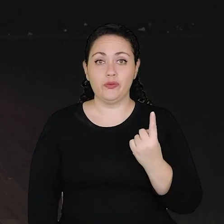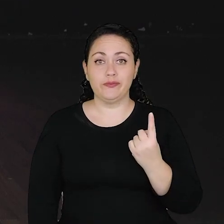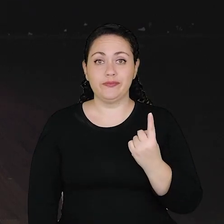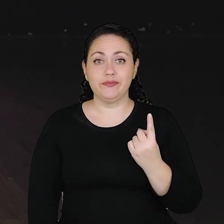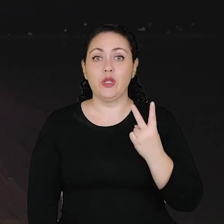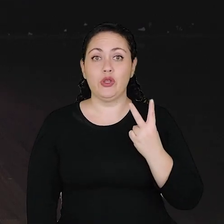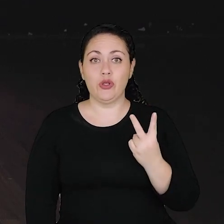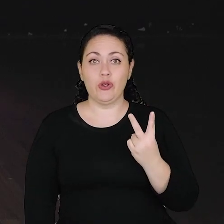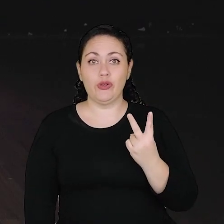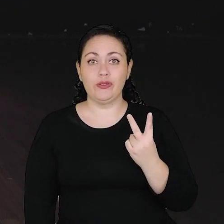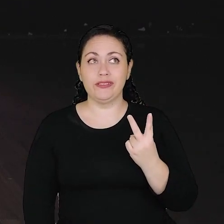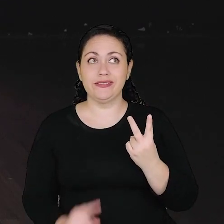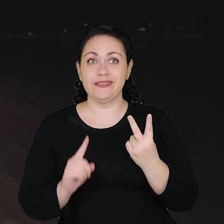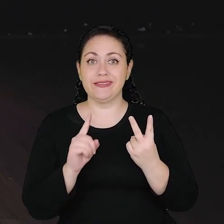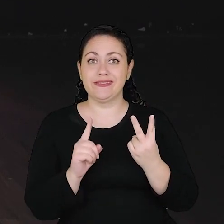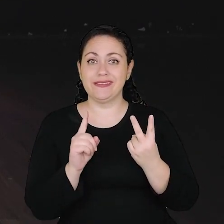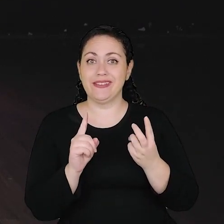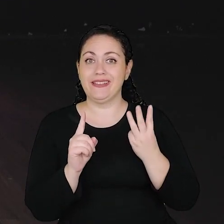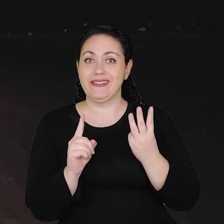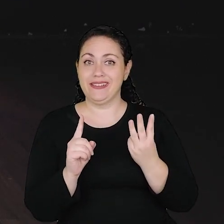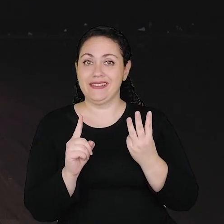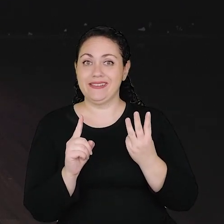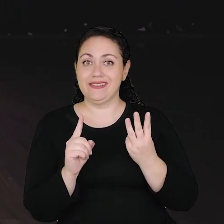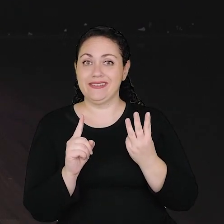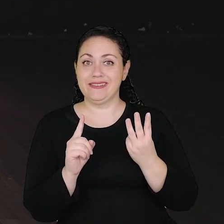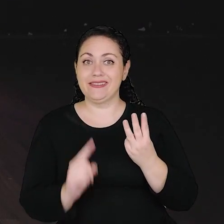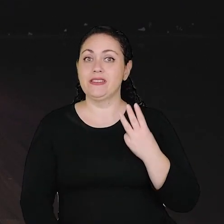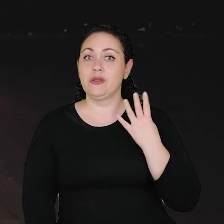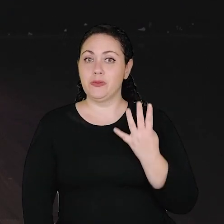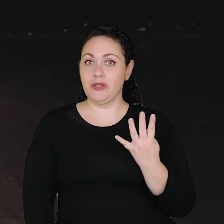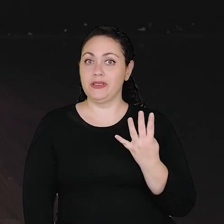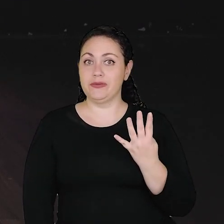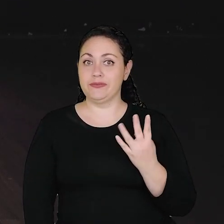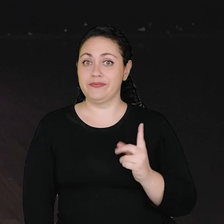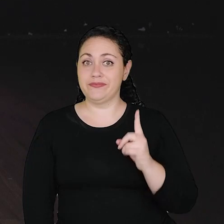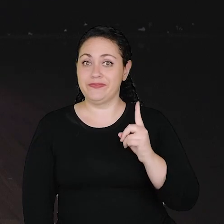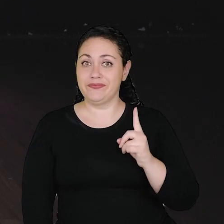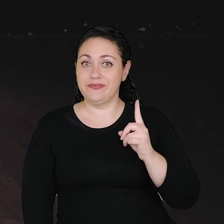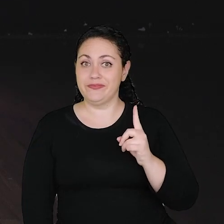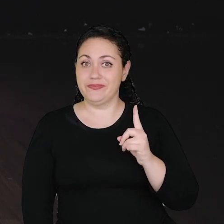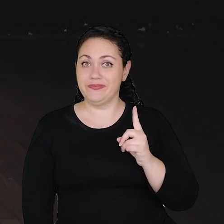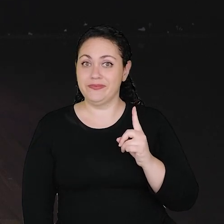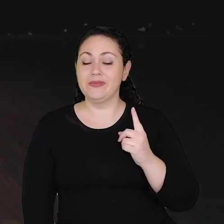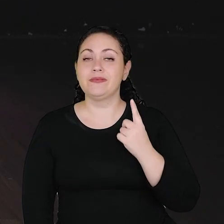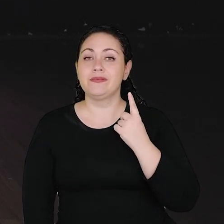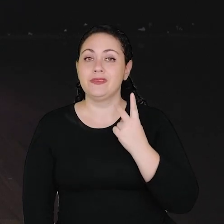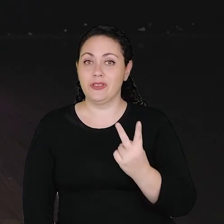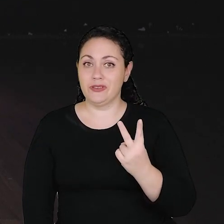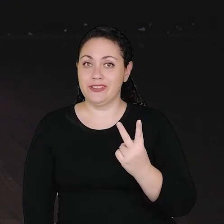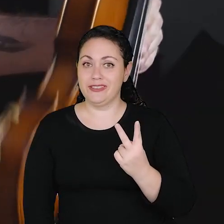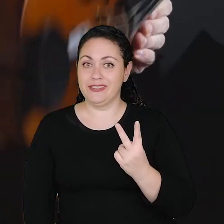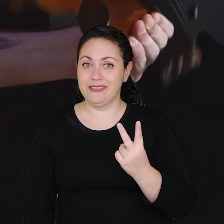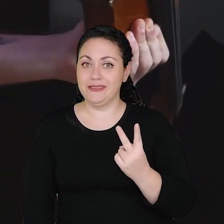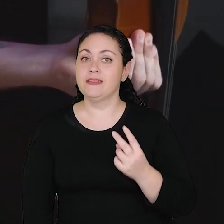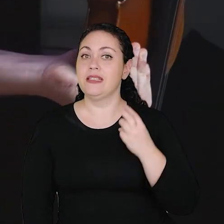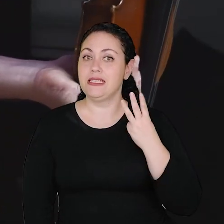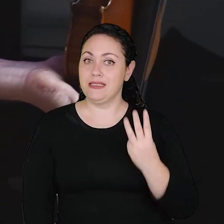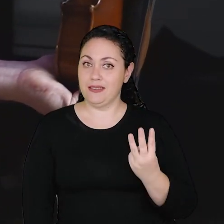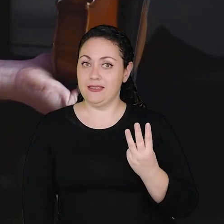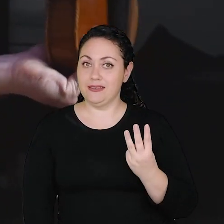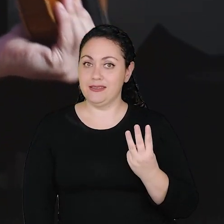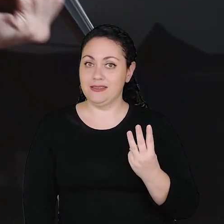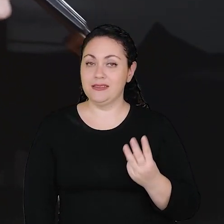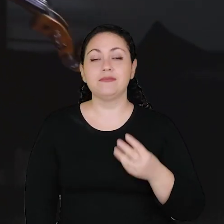Um, dois, três, quatro. Um,